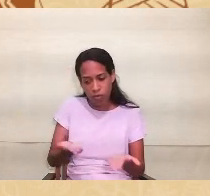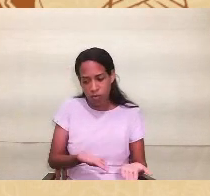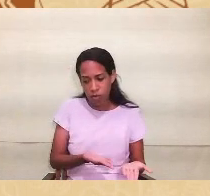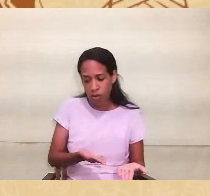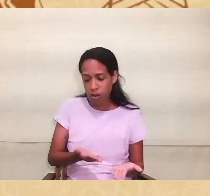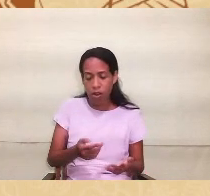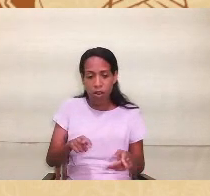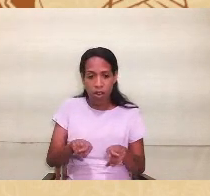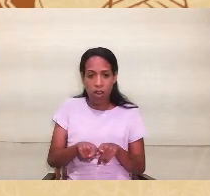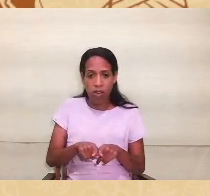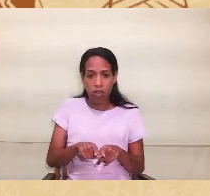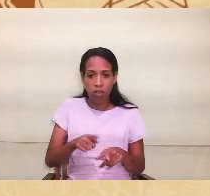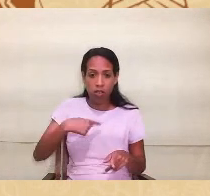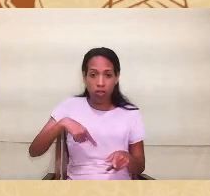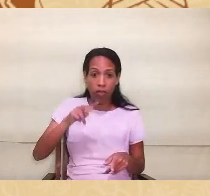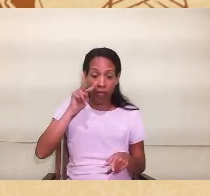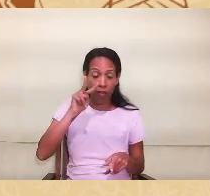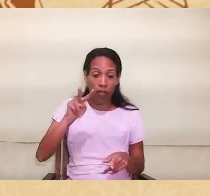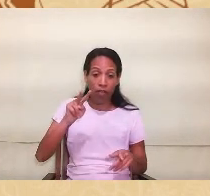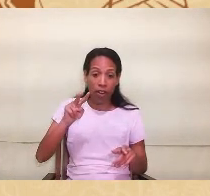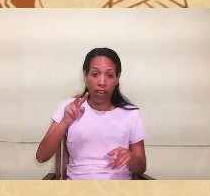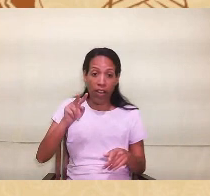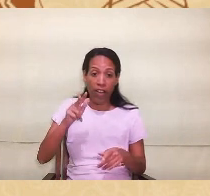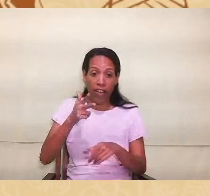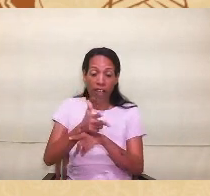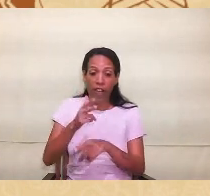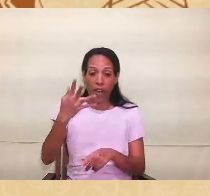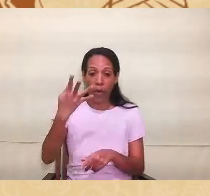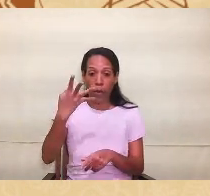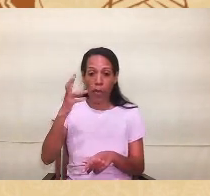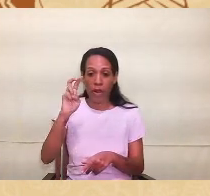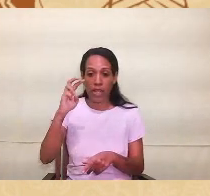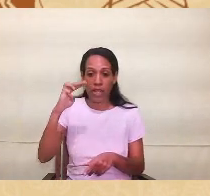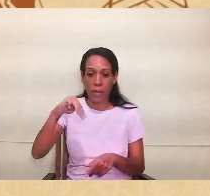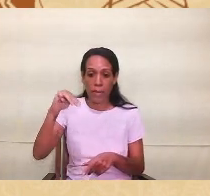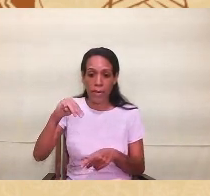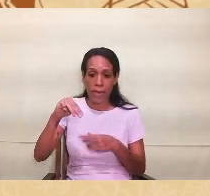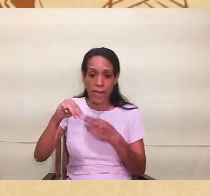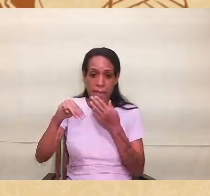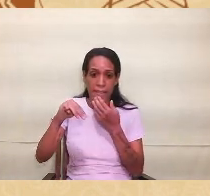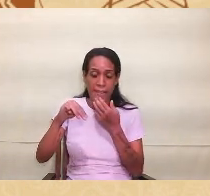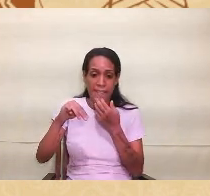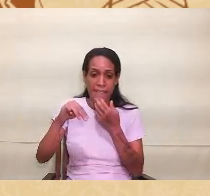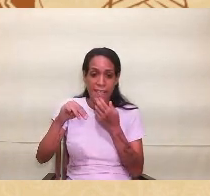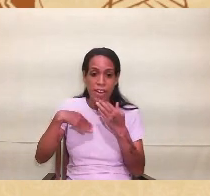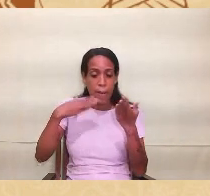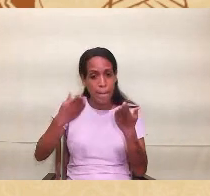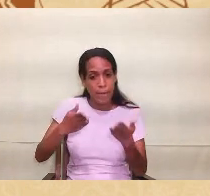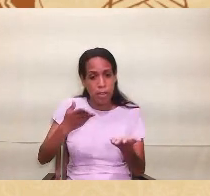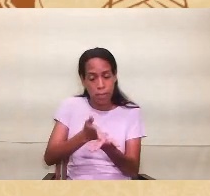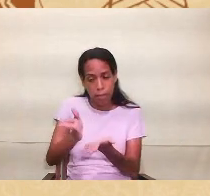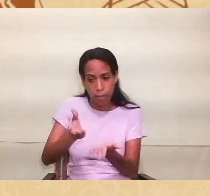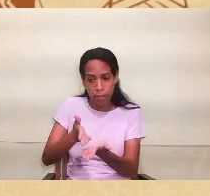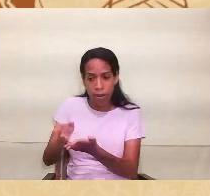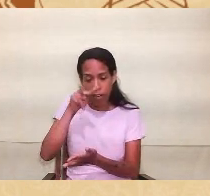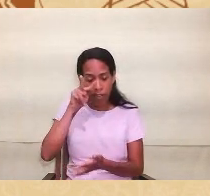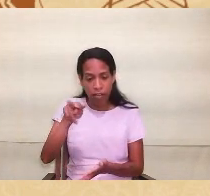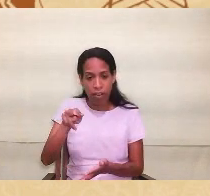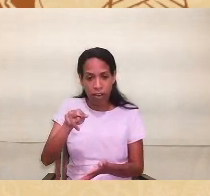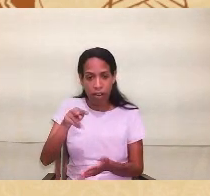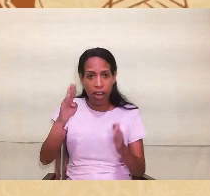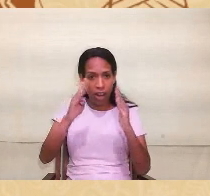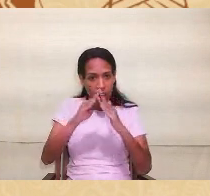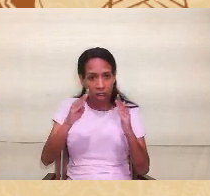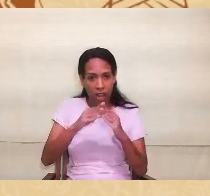encaminhou para a gente um vídeo de 45 minutos, vou pedir para a Marília passar para vocês, para vocês assistirem em